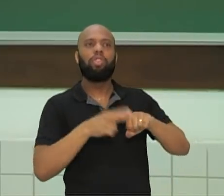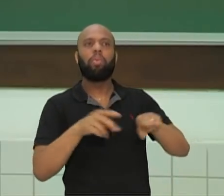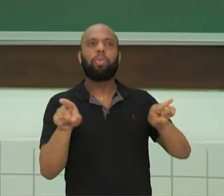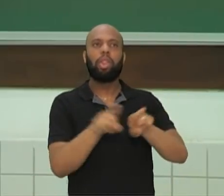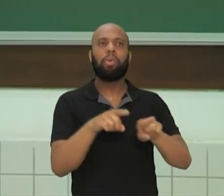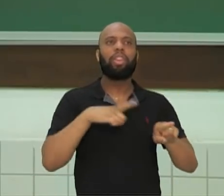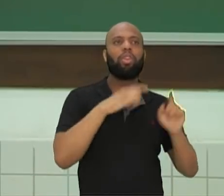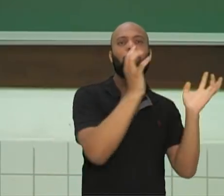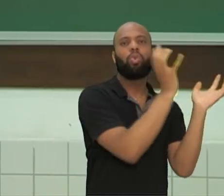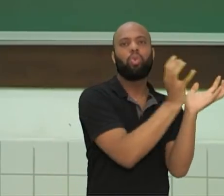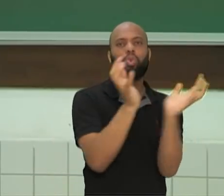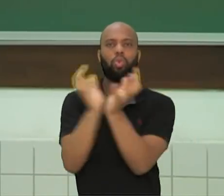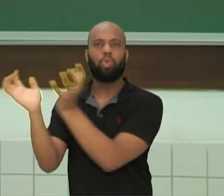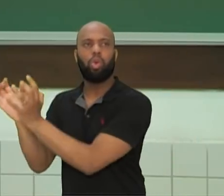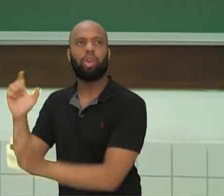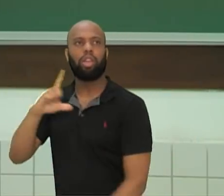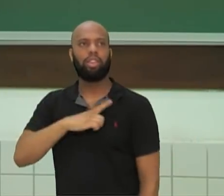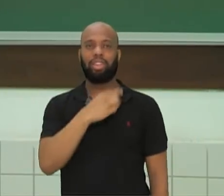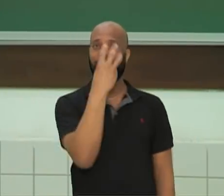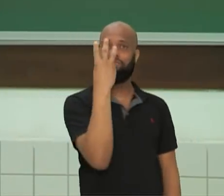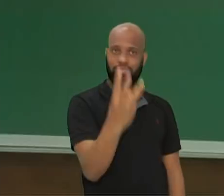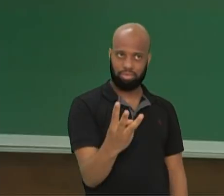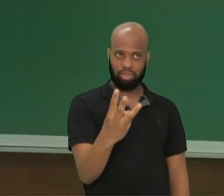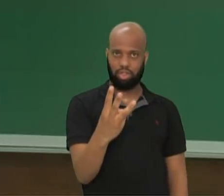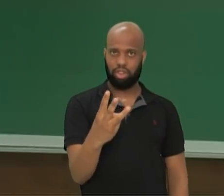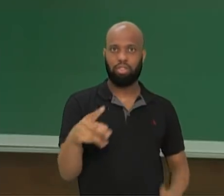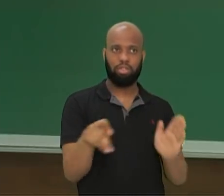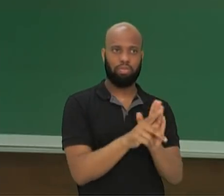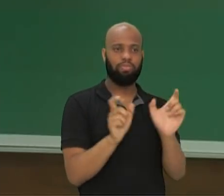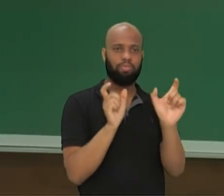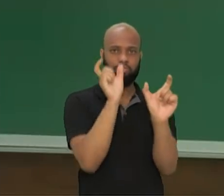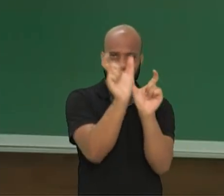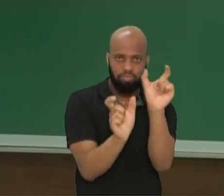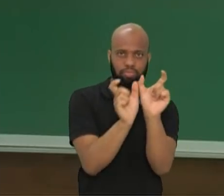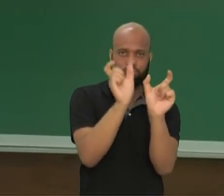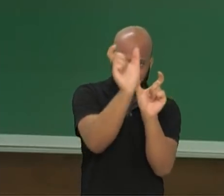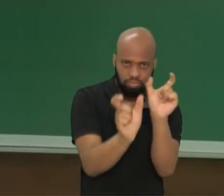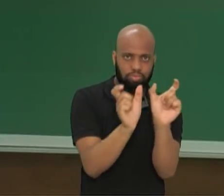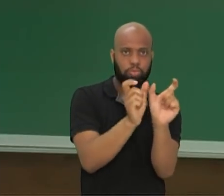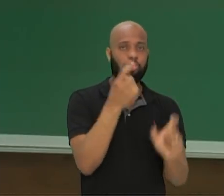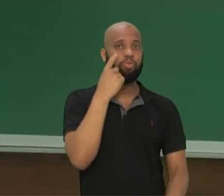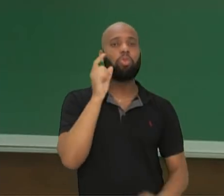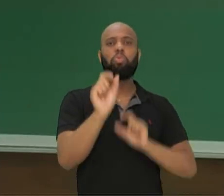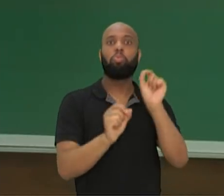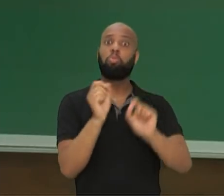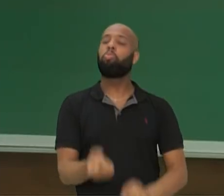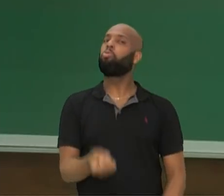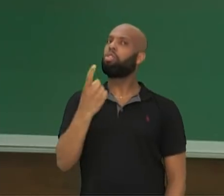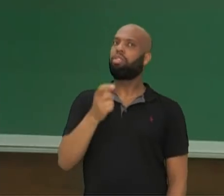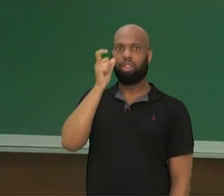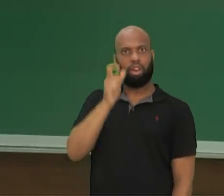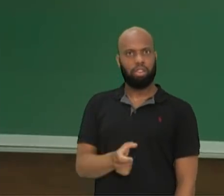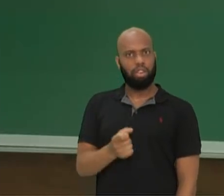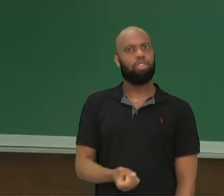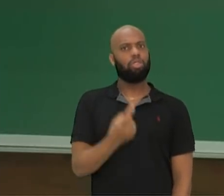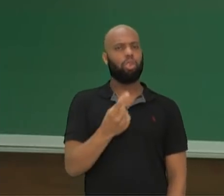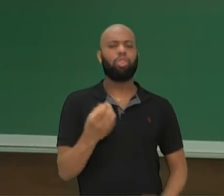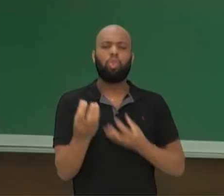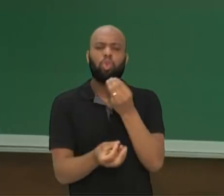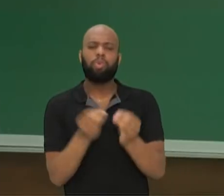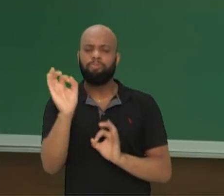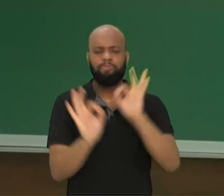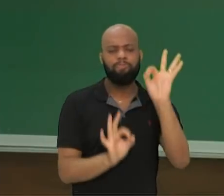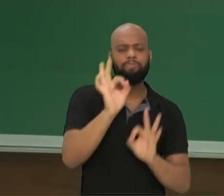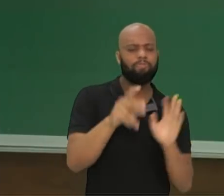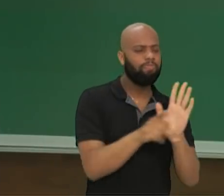estão agrupados em 3 conjugações. Veja que interessante. Como assim agrupados em